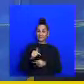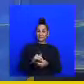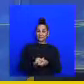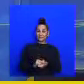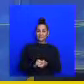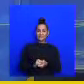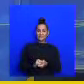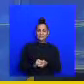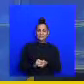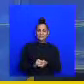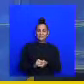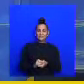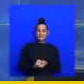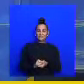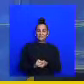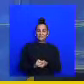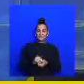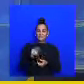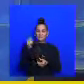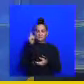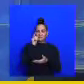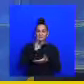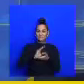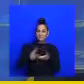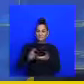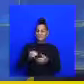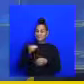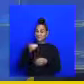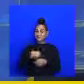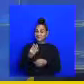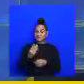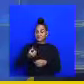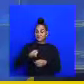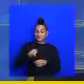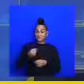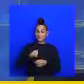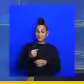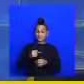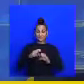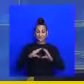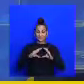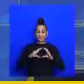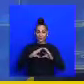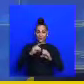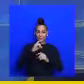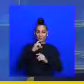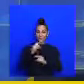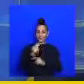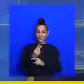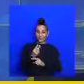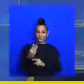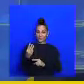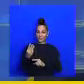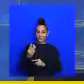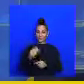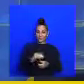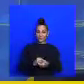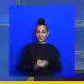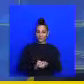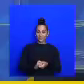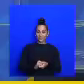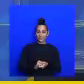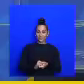27. Você ganha prêmio a partir de 4 acertos. Bola verde número 23.